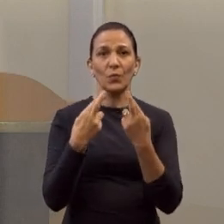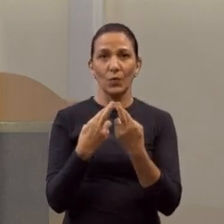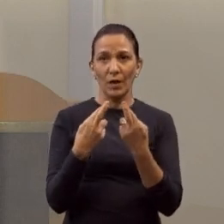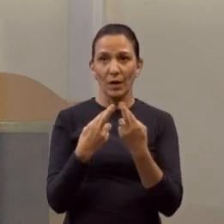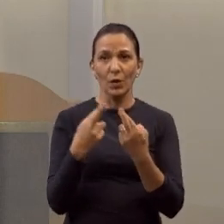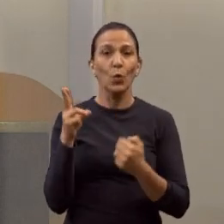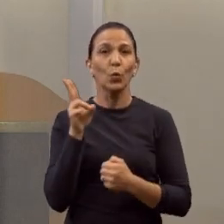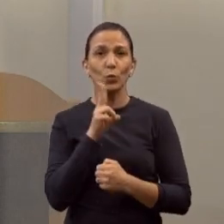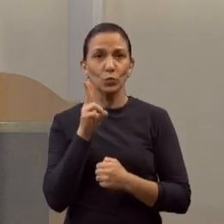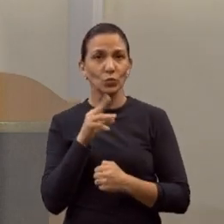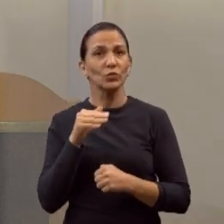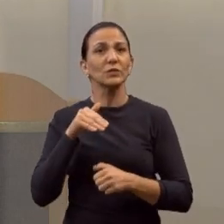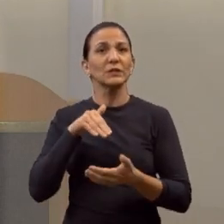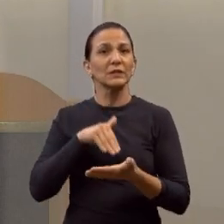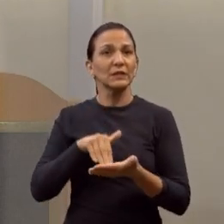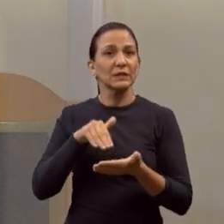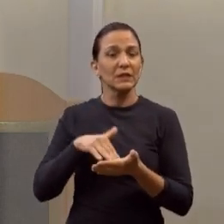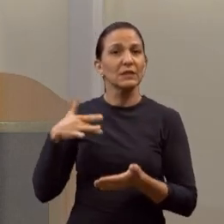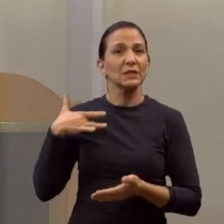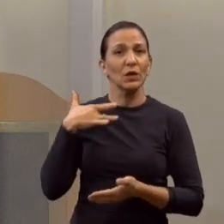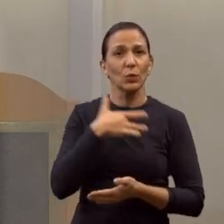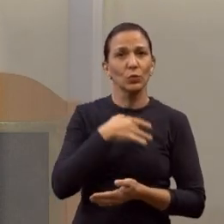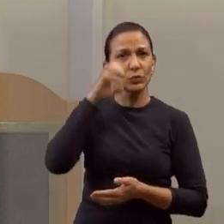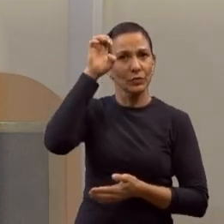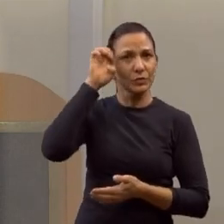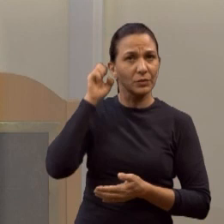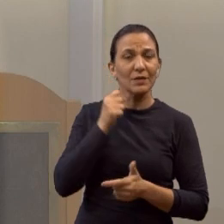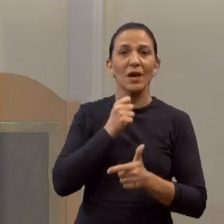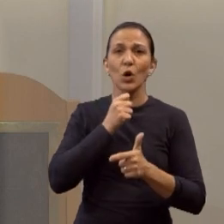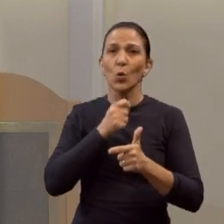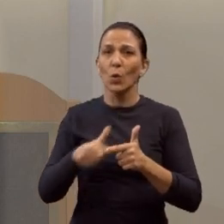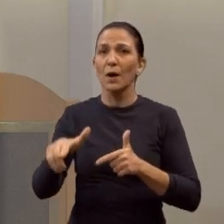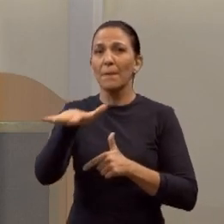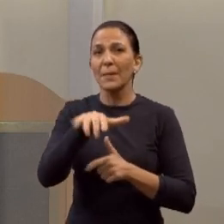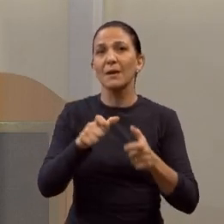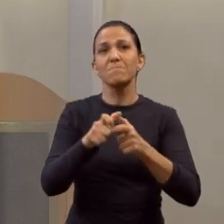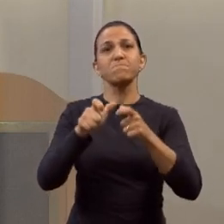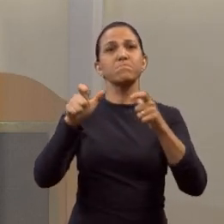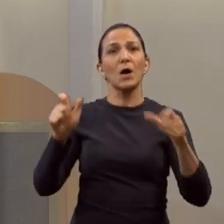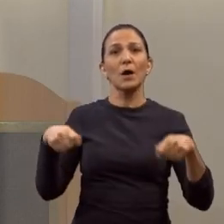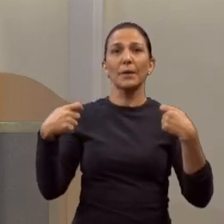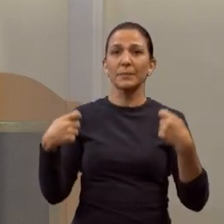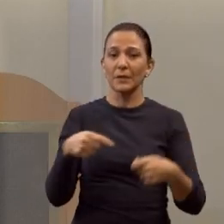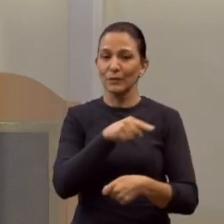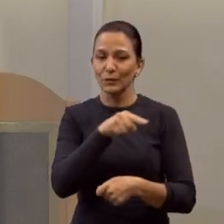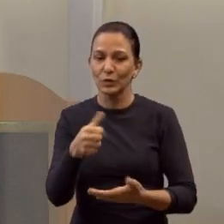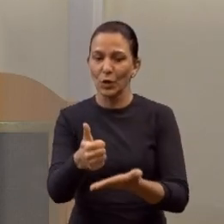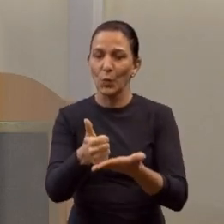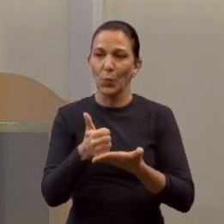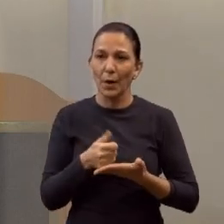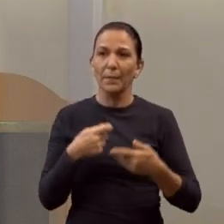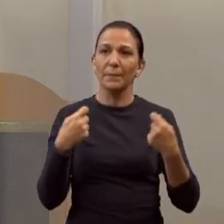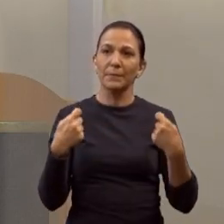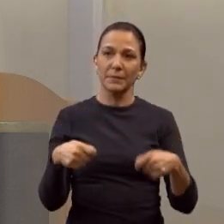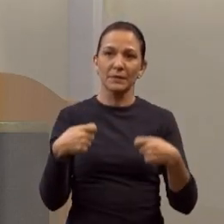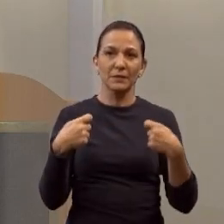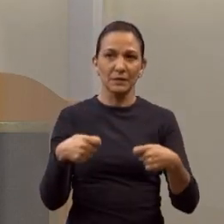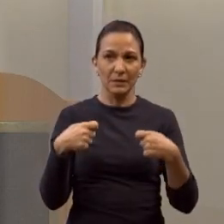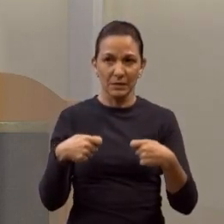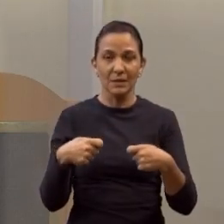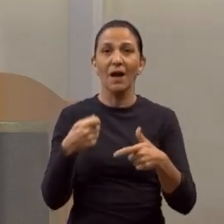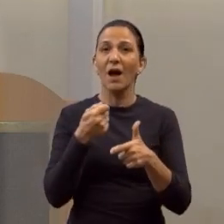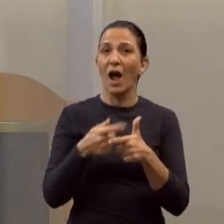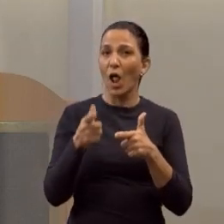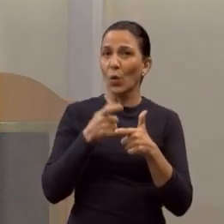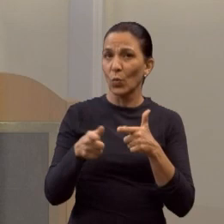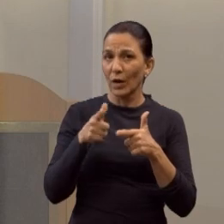secretária Eliana Onaim, é alugar um espaço, né? E eu peço o apoio de todos aqui para que a gente incentive o aluguel